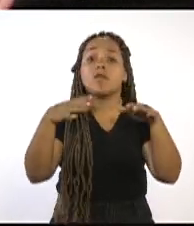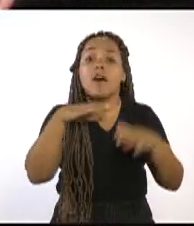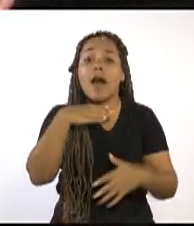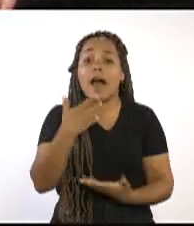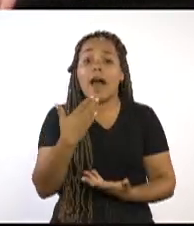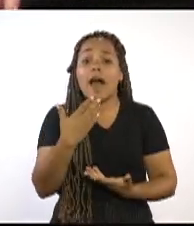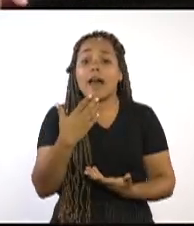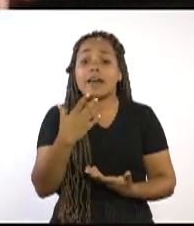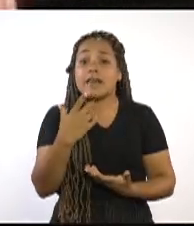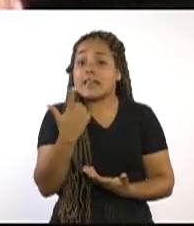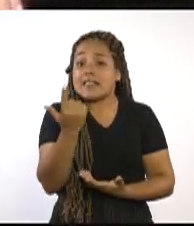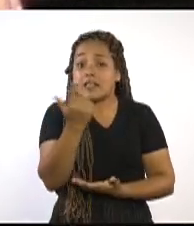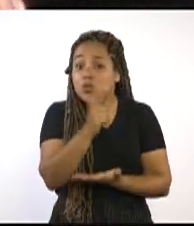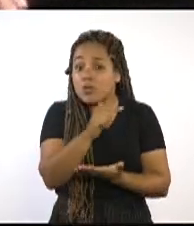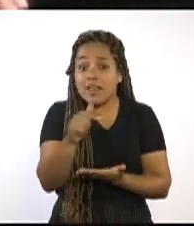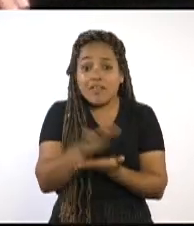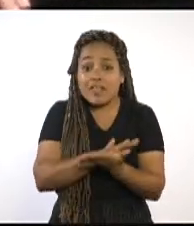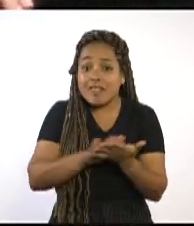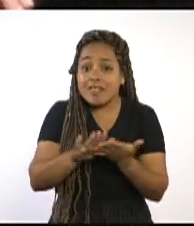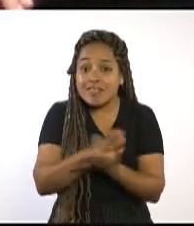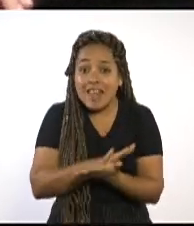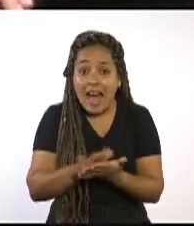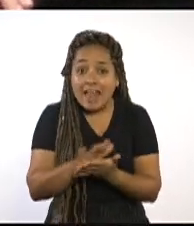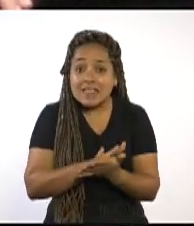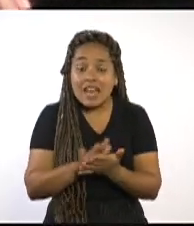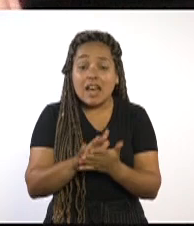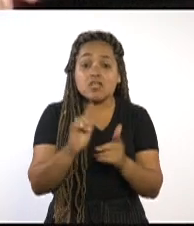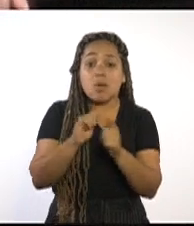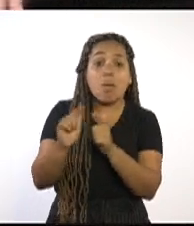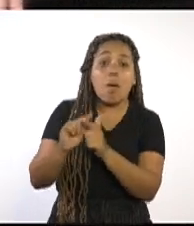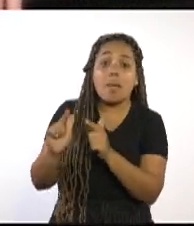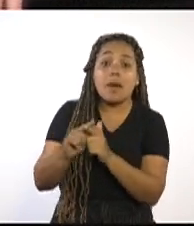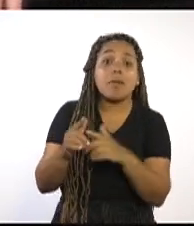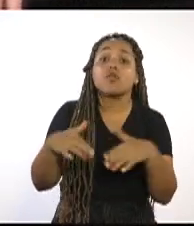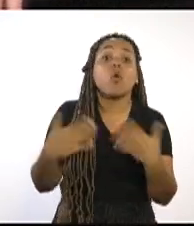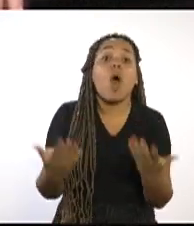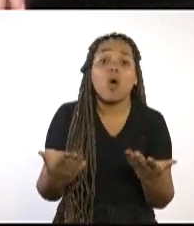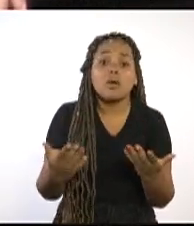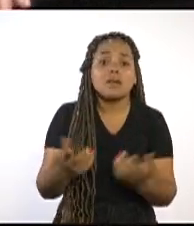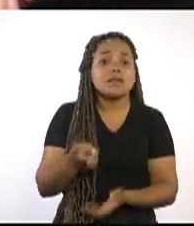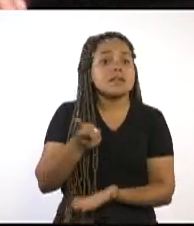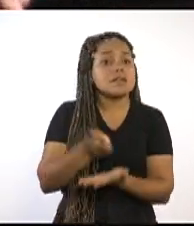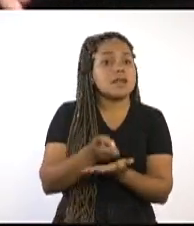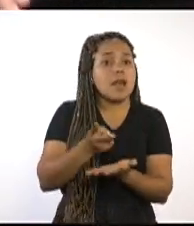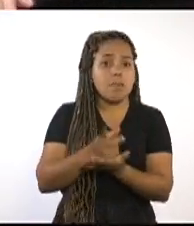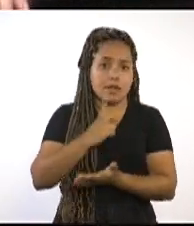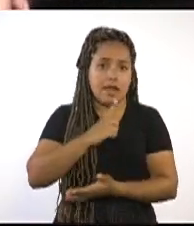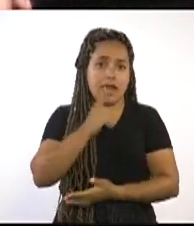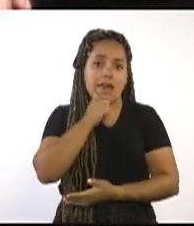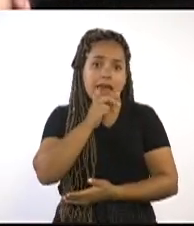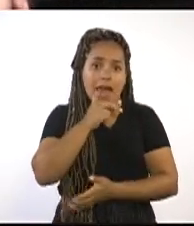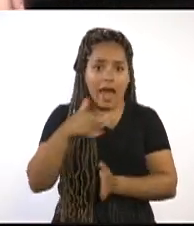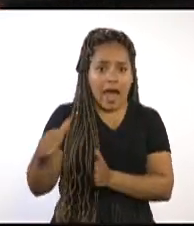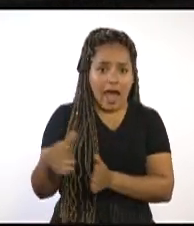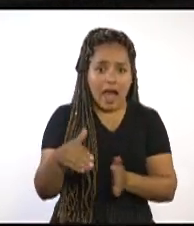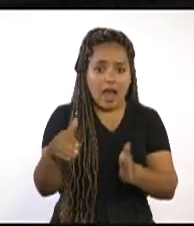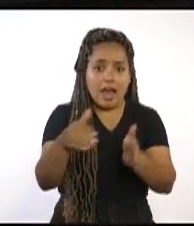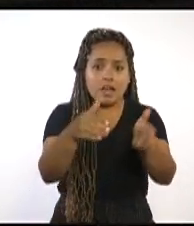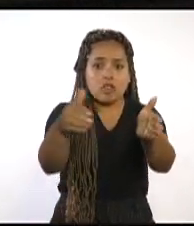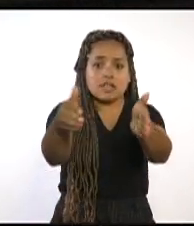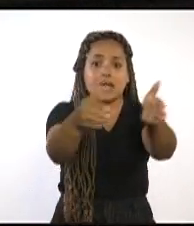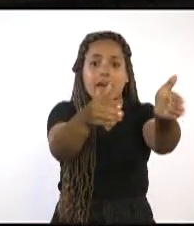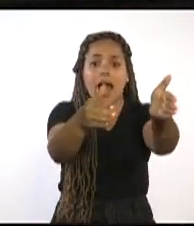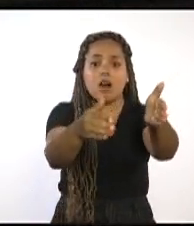cortado pelo rio Piraquê e que, invariavelmente, no período do inverno, isto é,